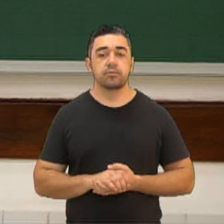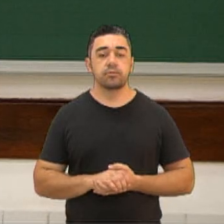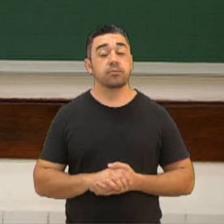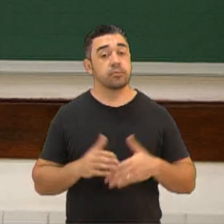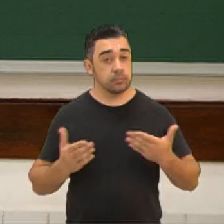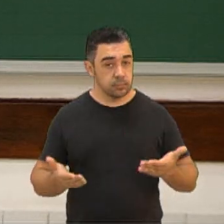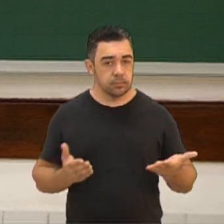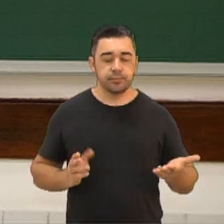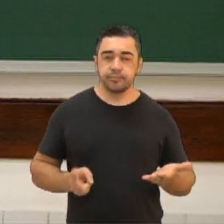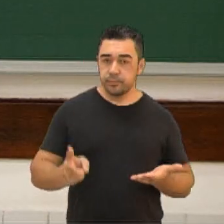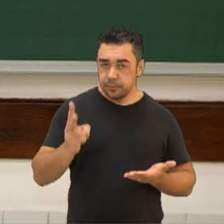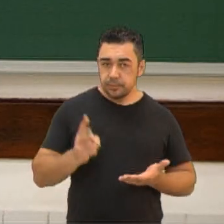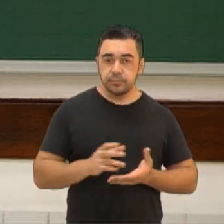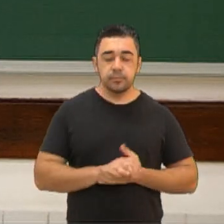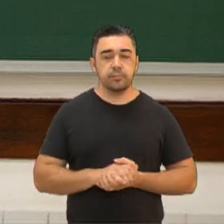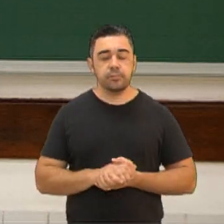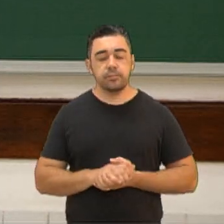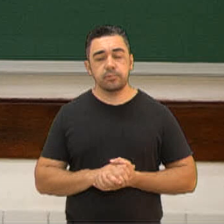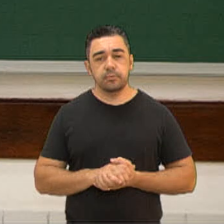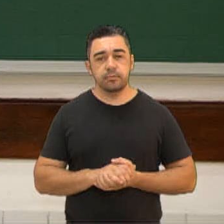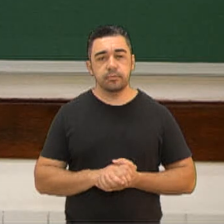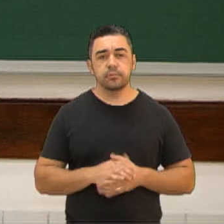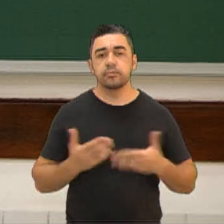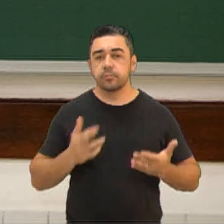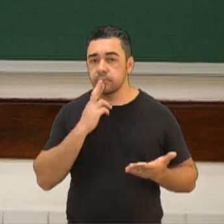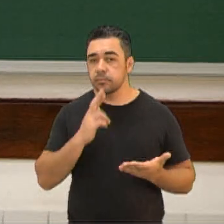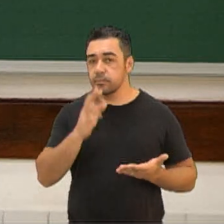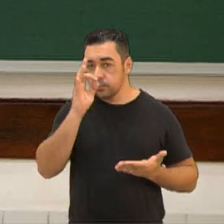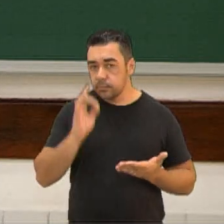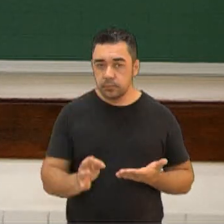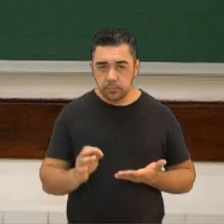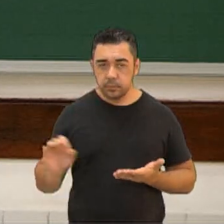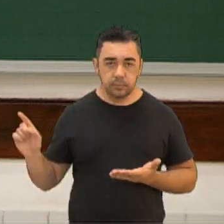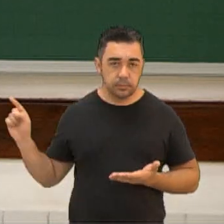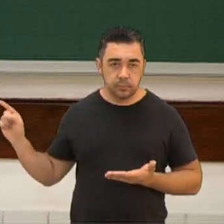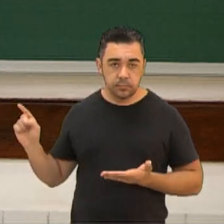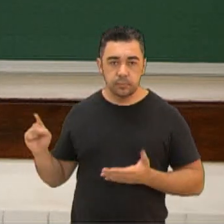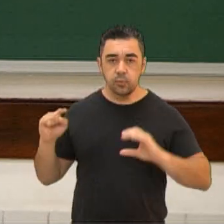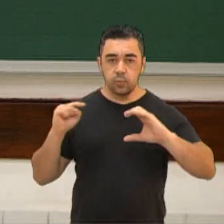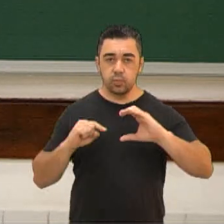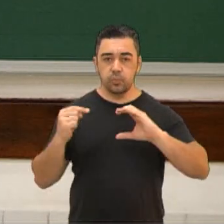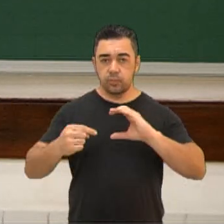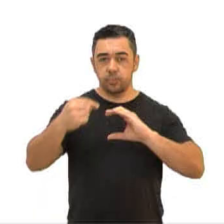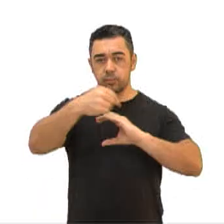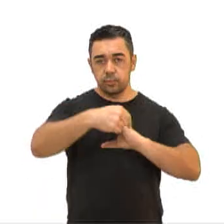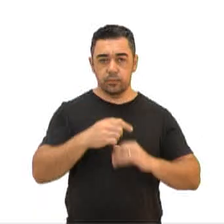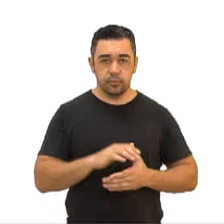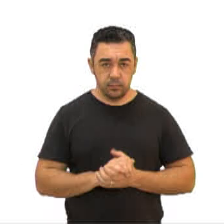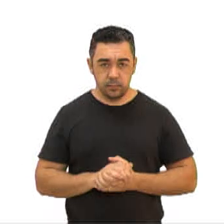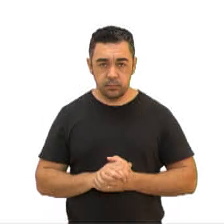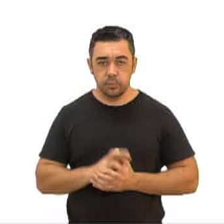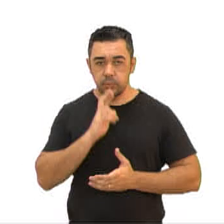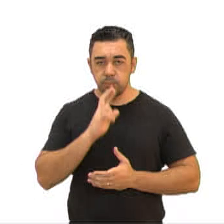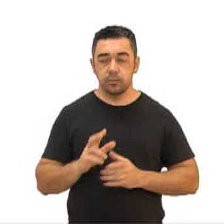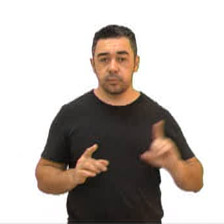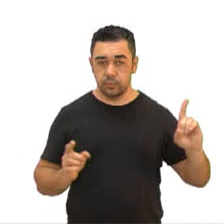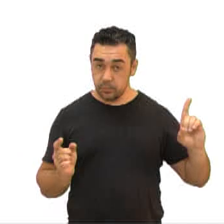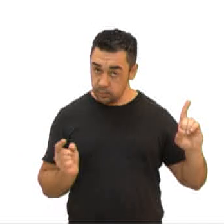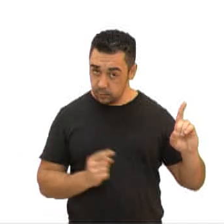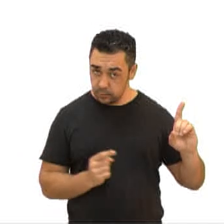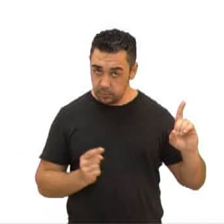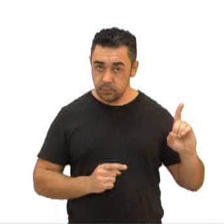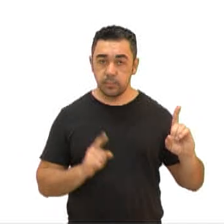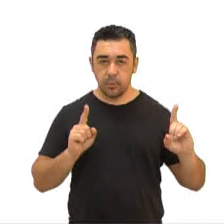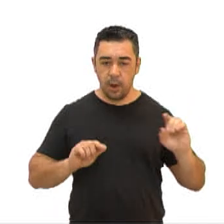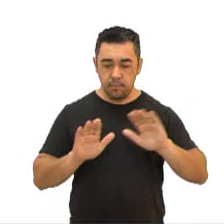Então, pessoal, continuando. Qual das alternativas melhor representa o cubismo? Alternativa correta D,